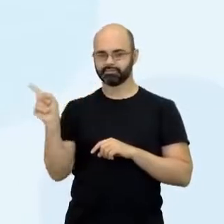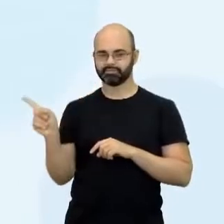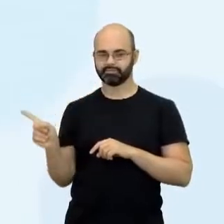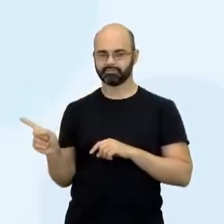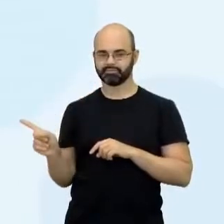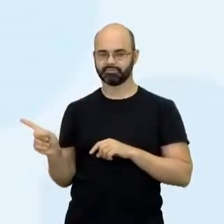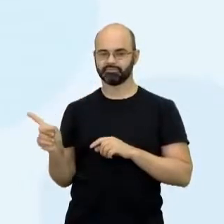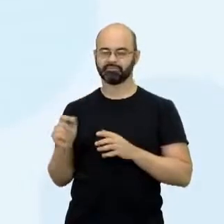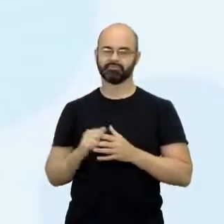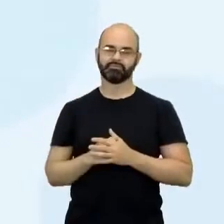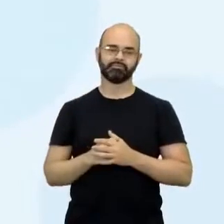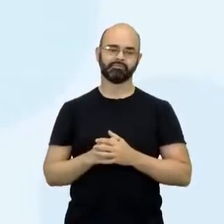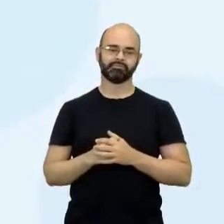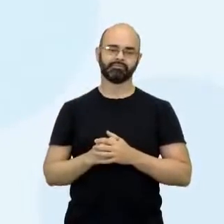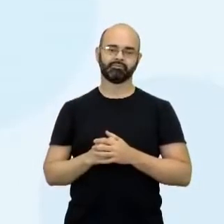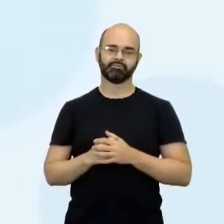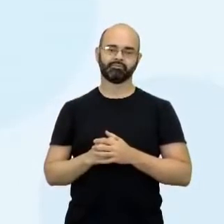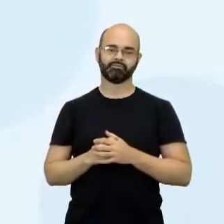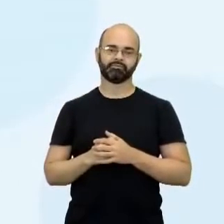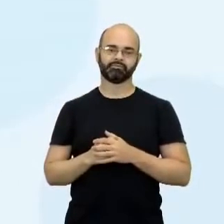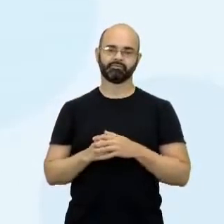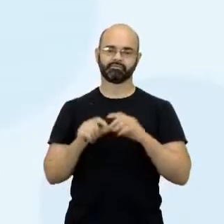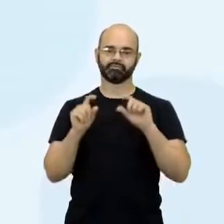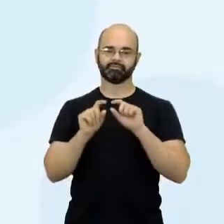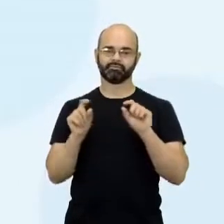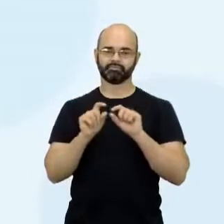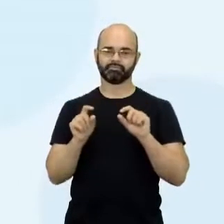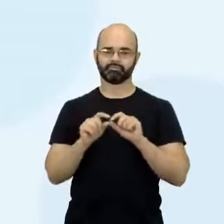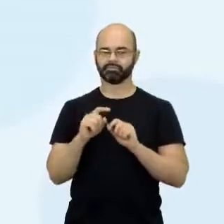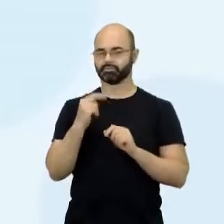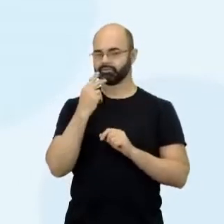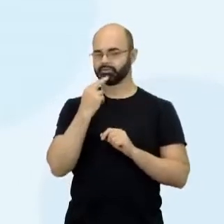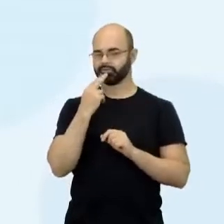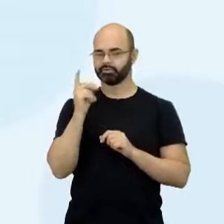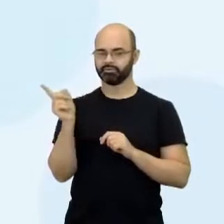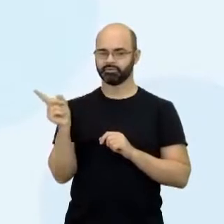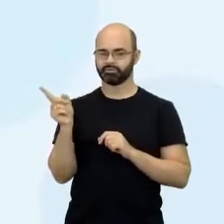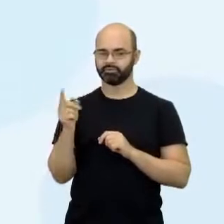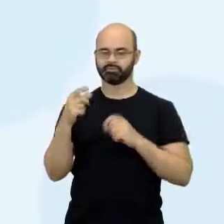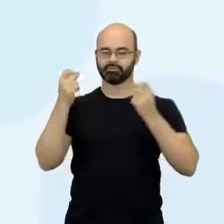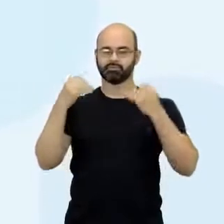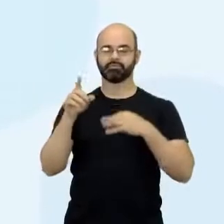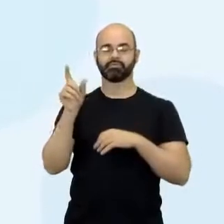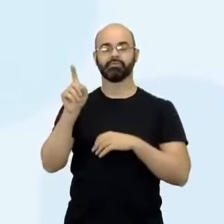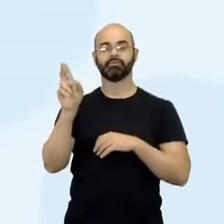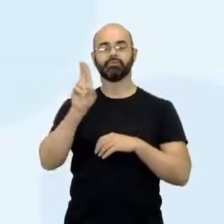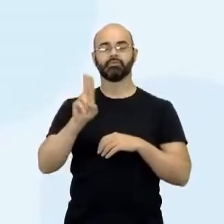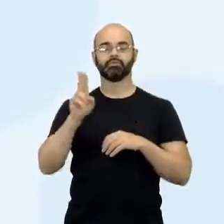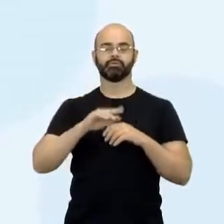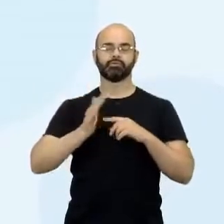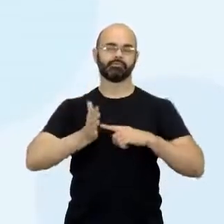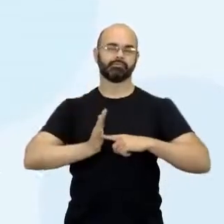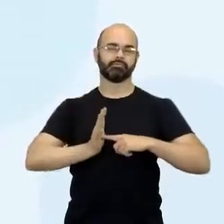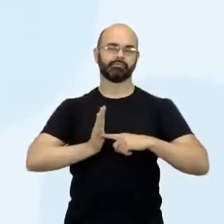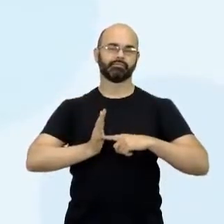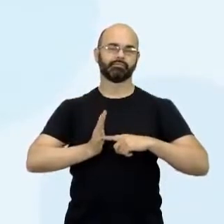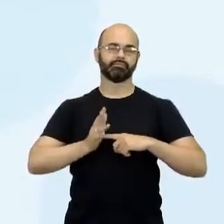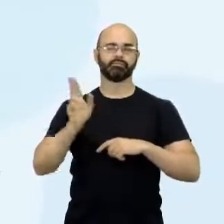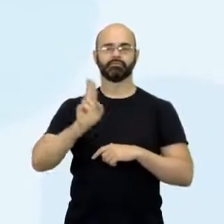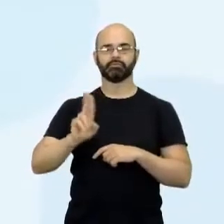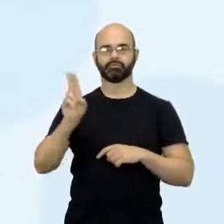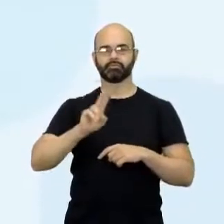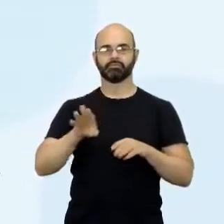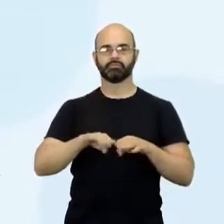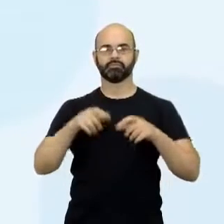especialização industrial. E essa legenda aqui colorida, ela está mostrando o grau de uso de máquinas e irrigação